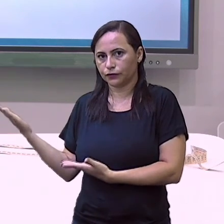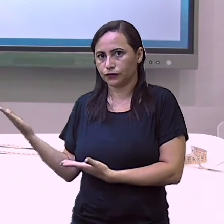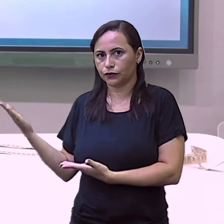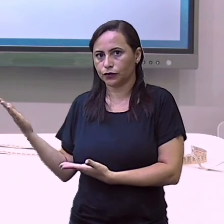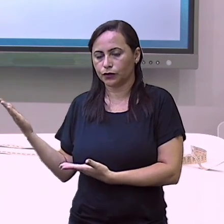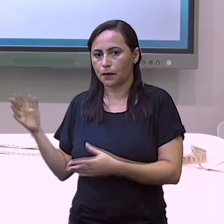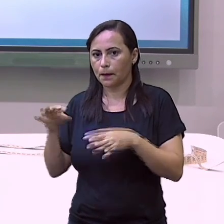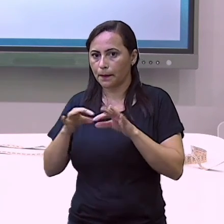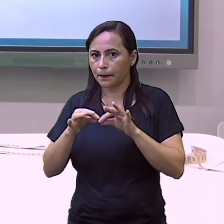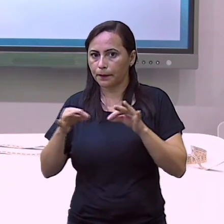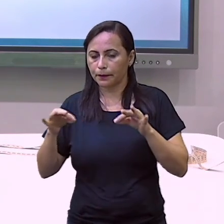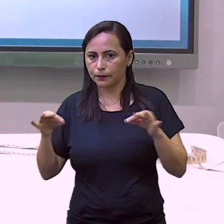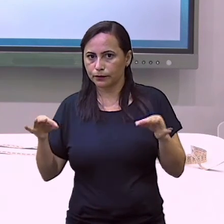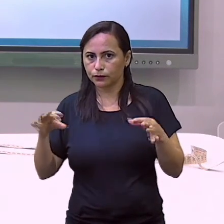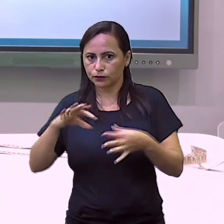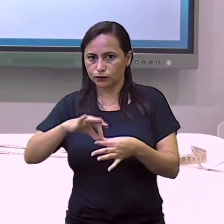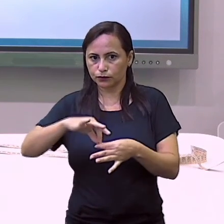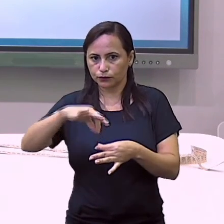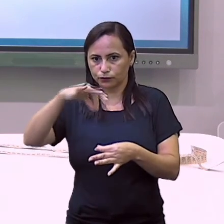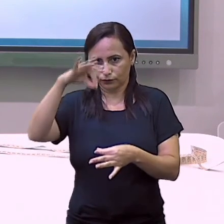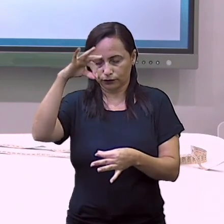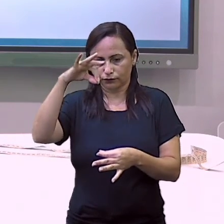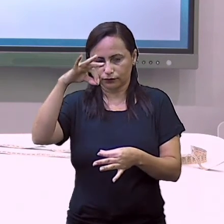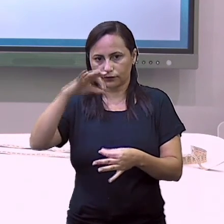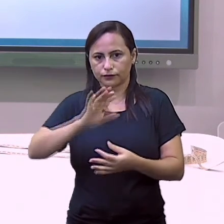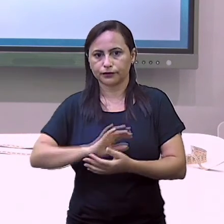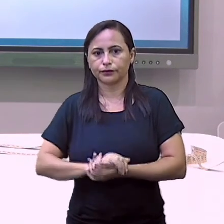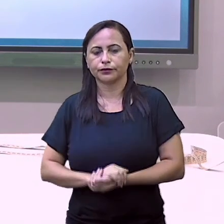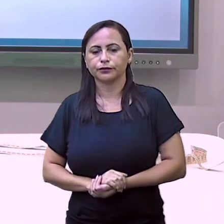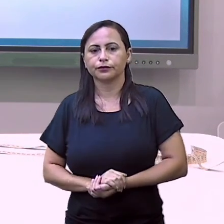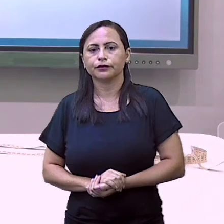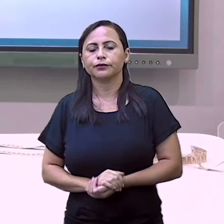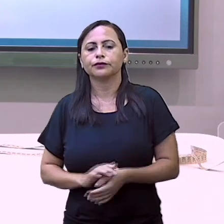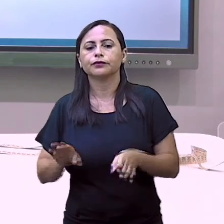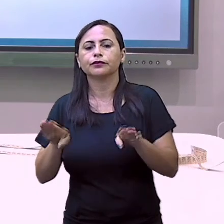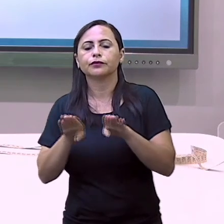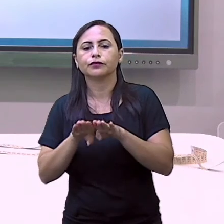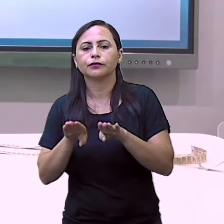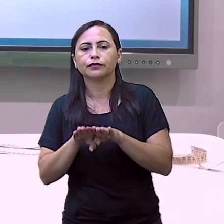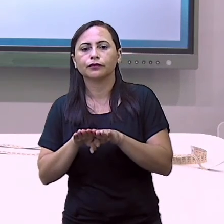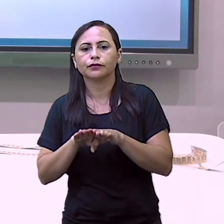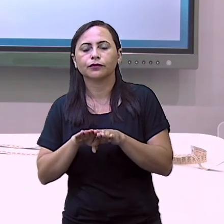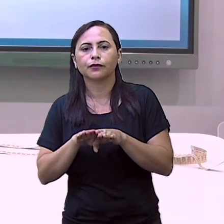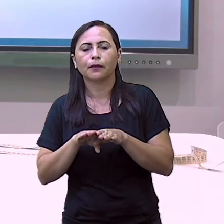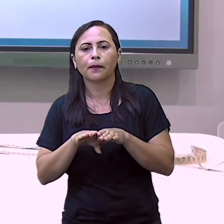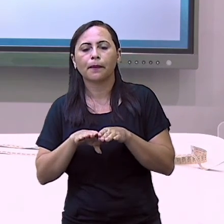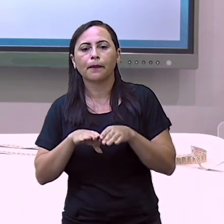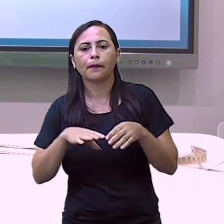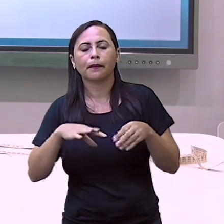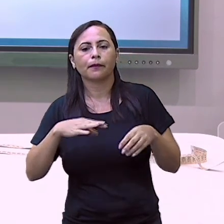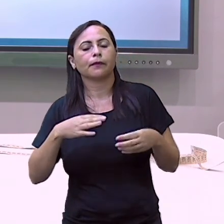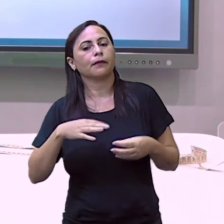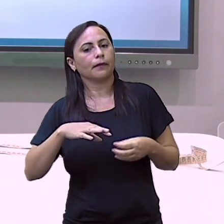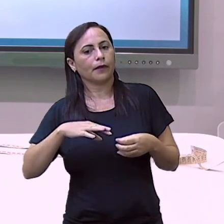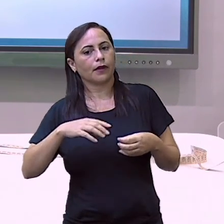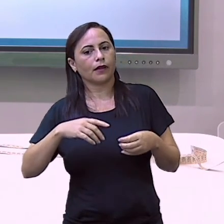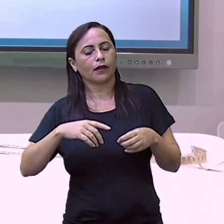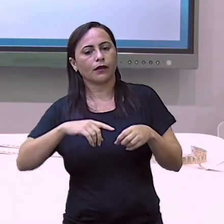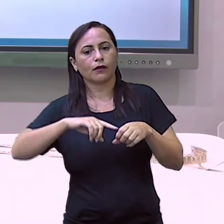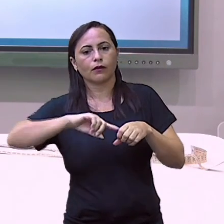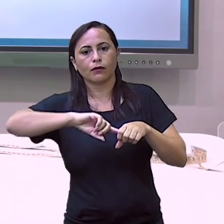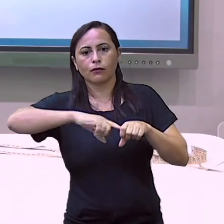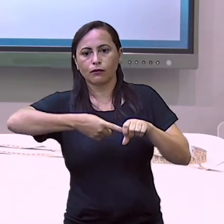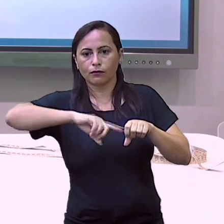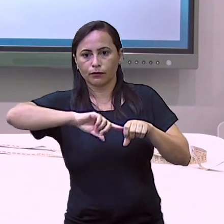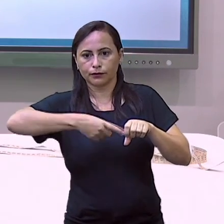outro ponto, o comprimento da cola. Também do apontador, certo? Aqui, olha, vamos